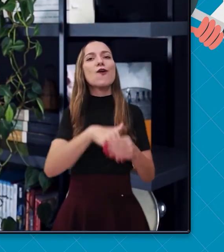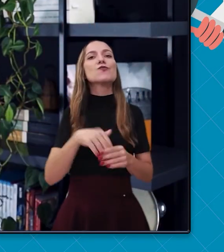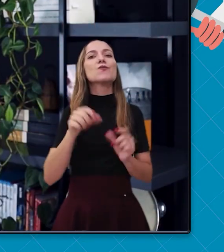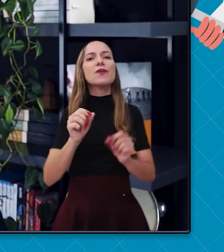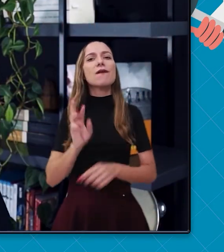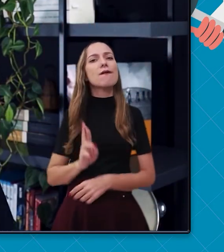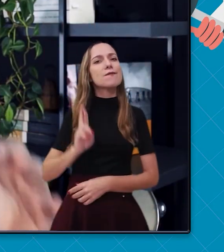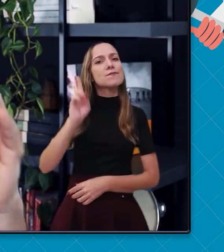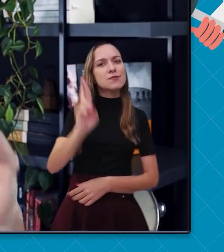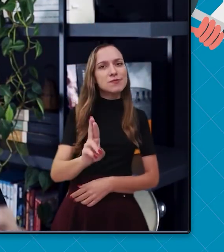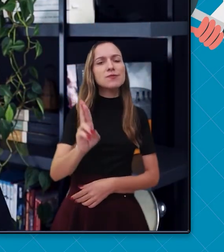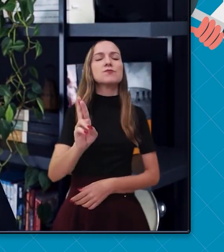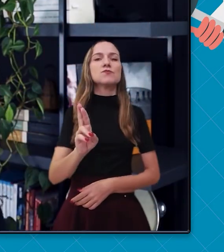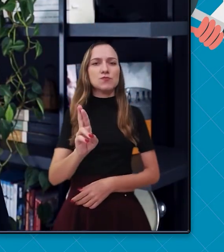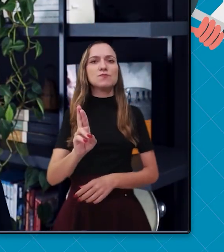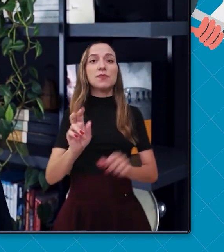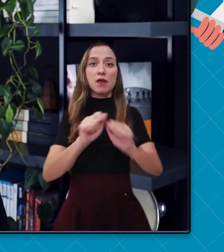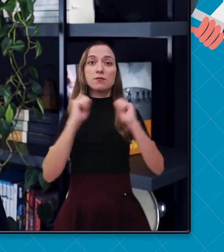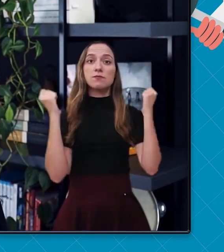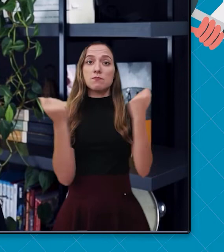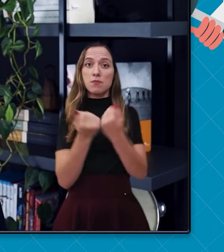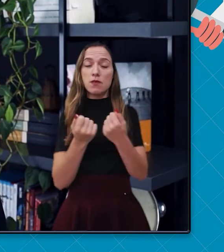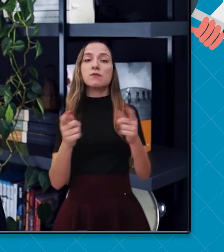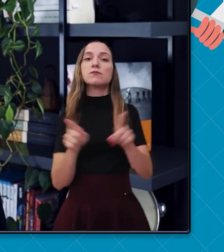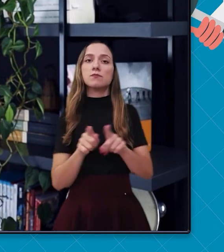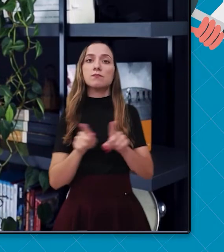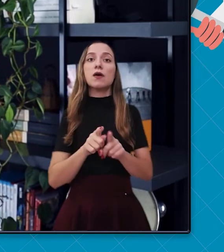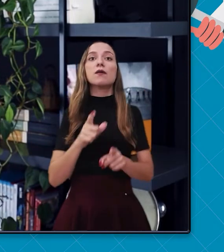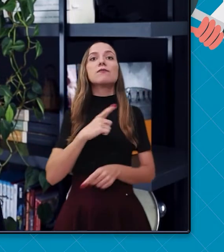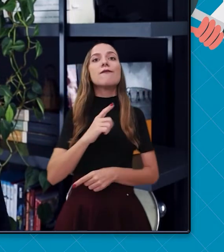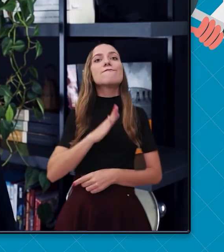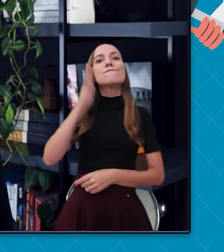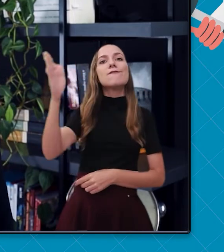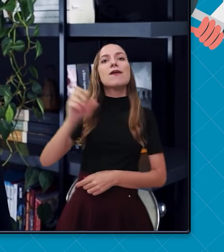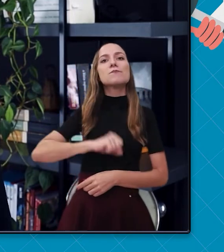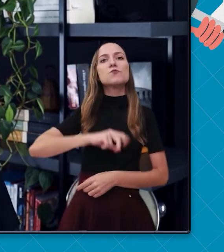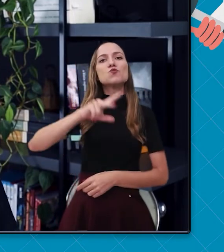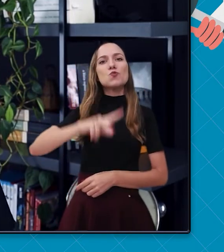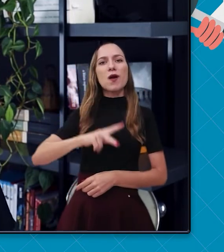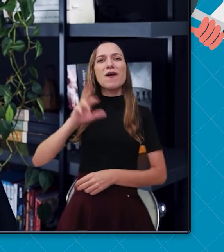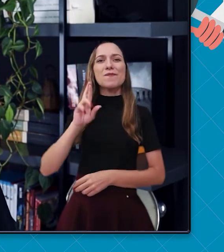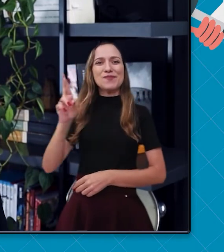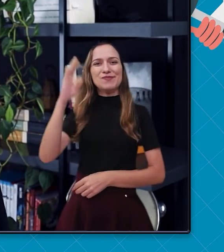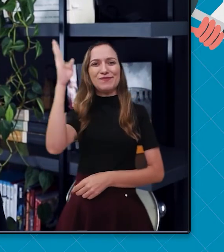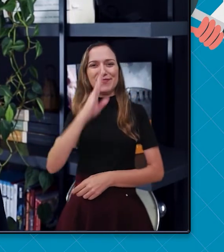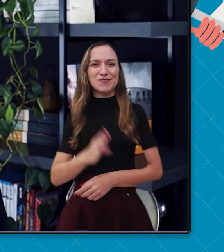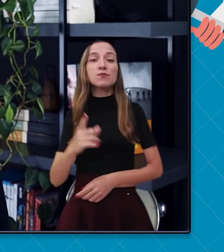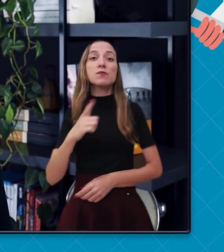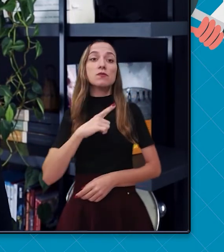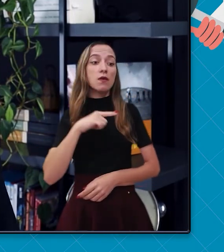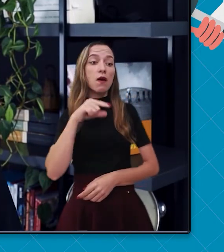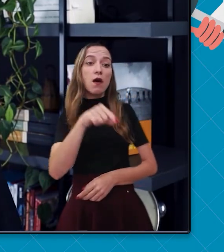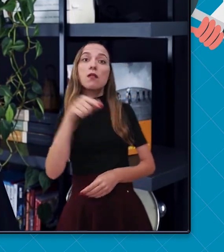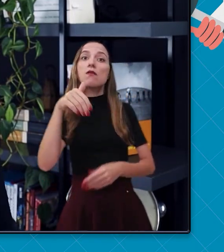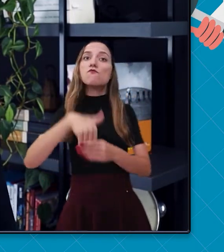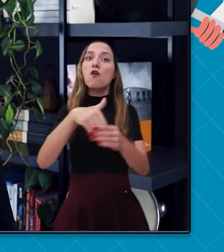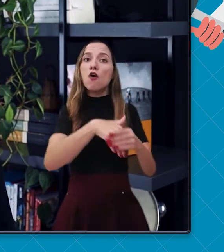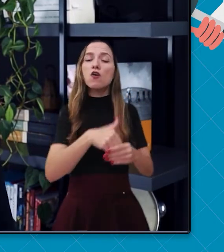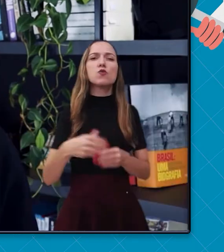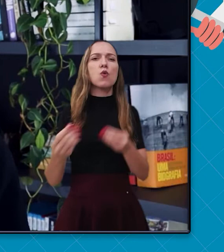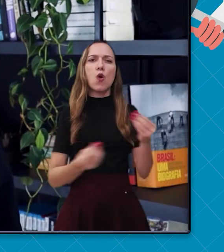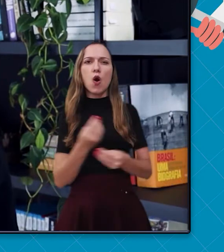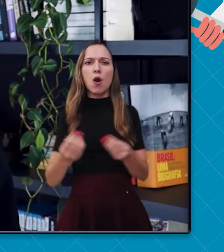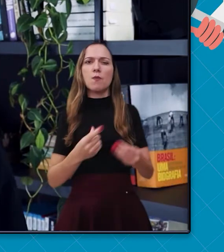para as assembleias na corte em Portugal. A eleição era indireta e funcionava em quatro graus de